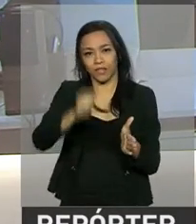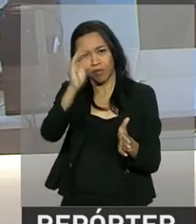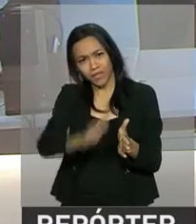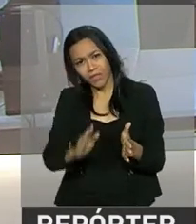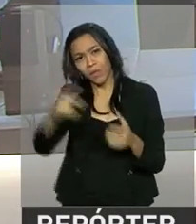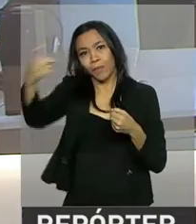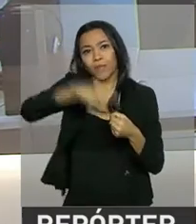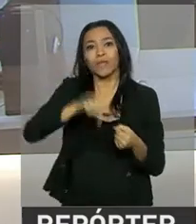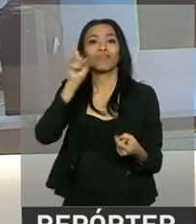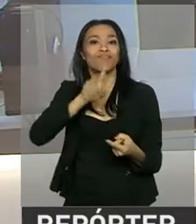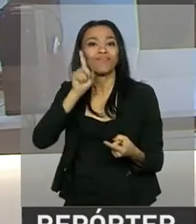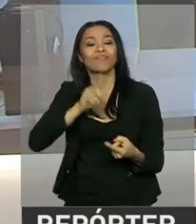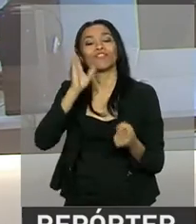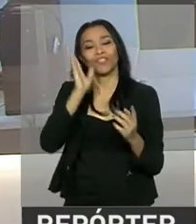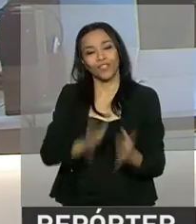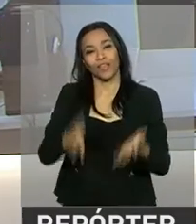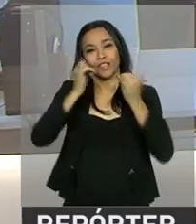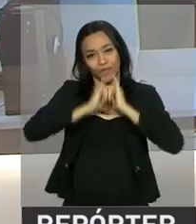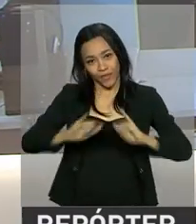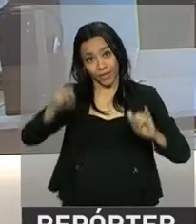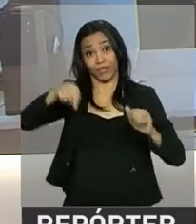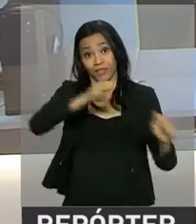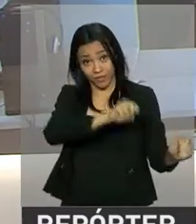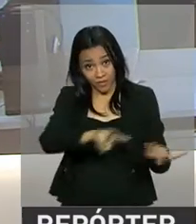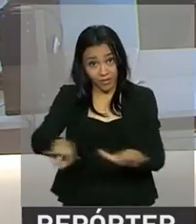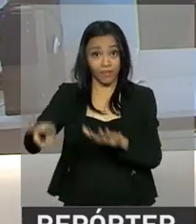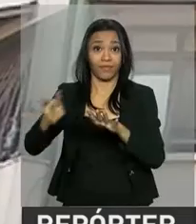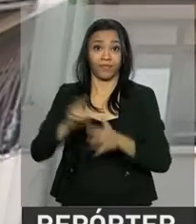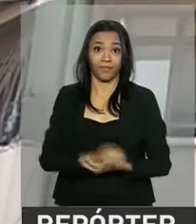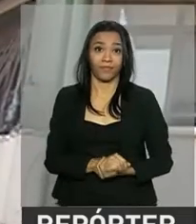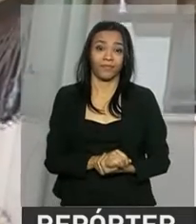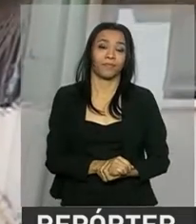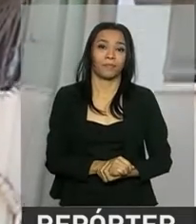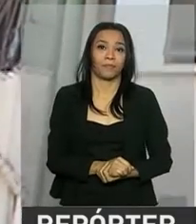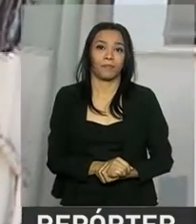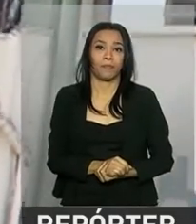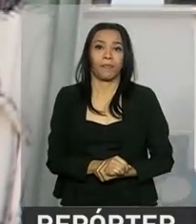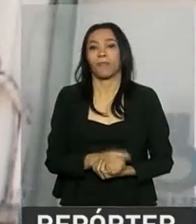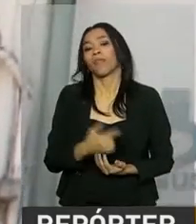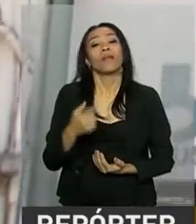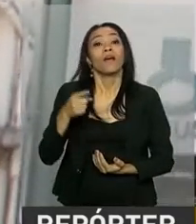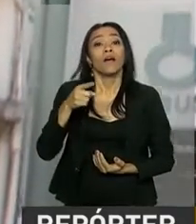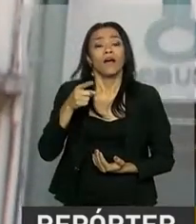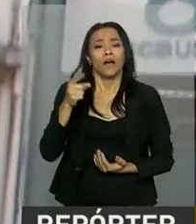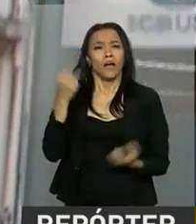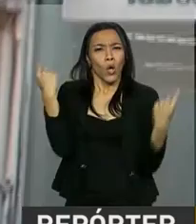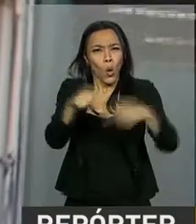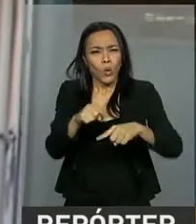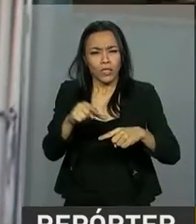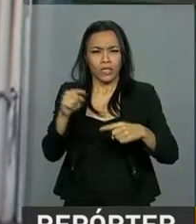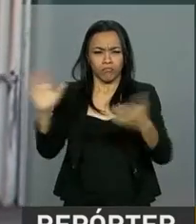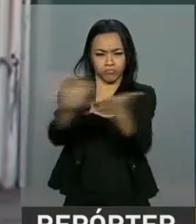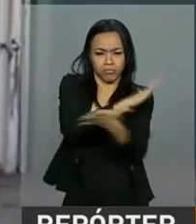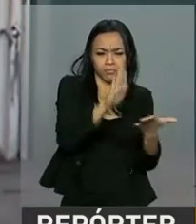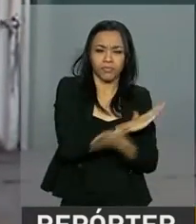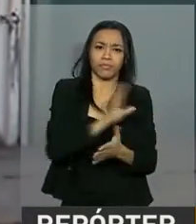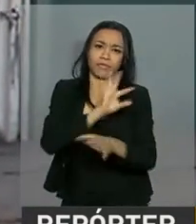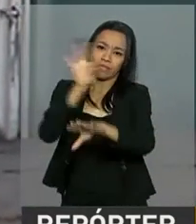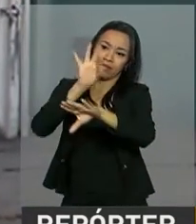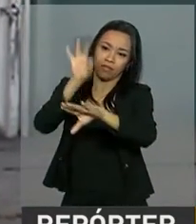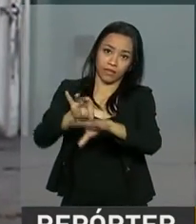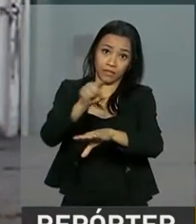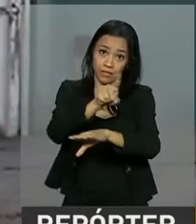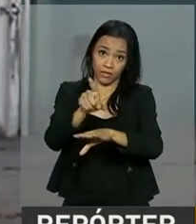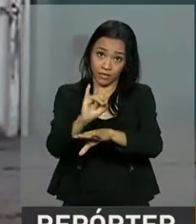com os estados unidos foi divulgado esta semana a batalha contra o zico vírus pode ter encontrado um